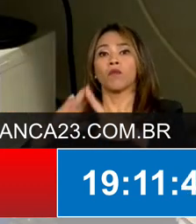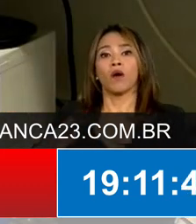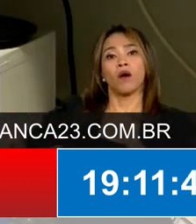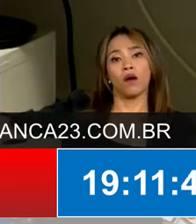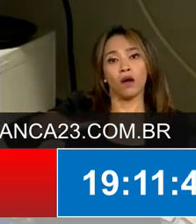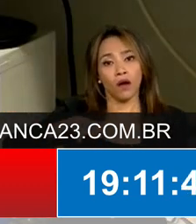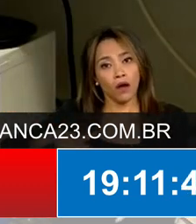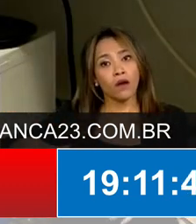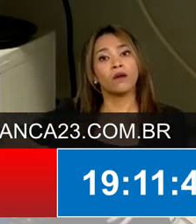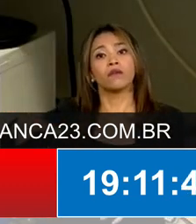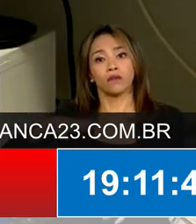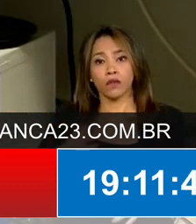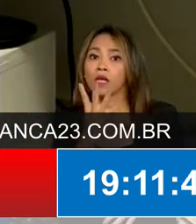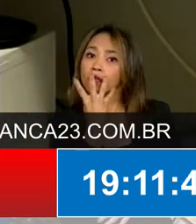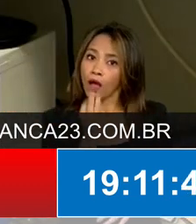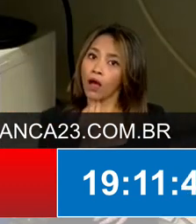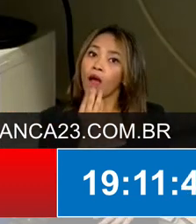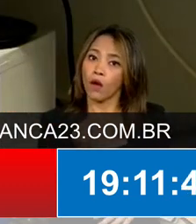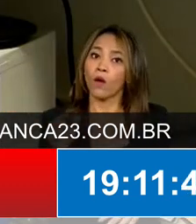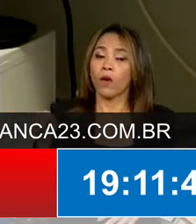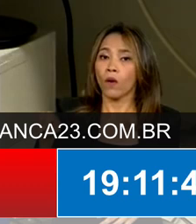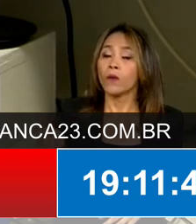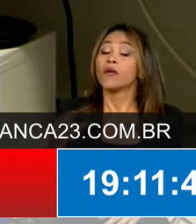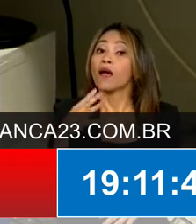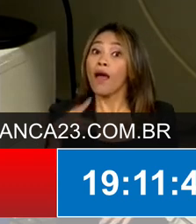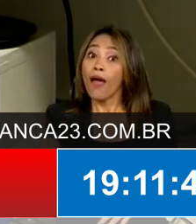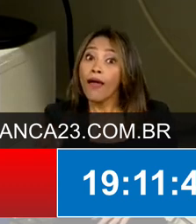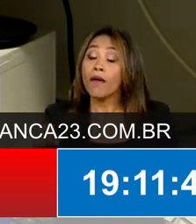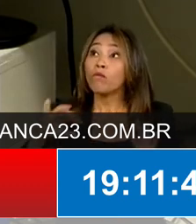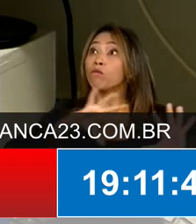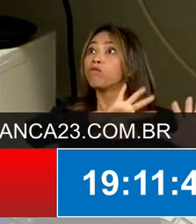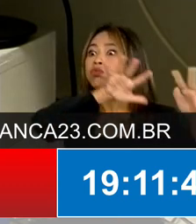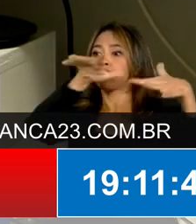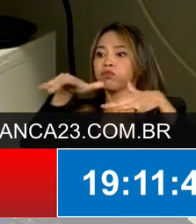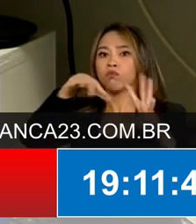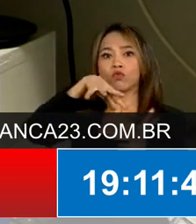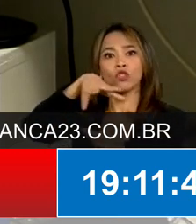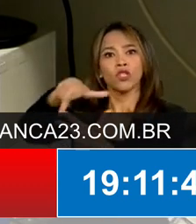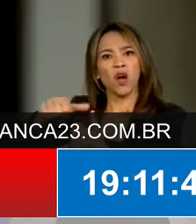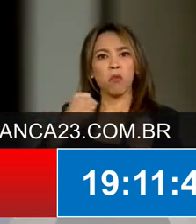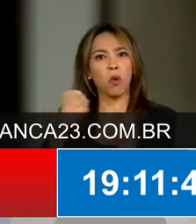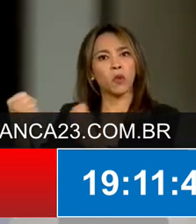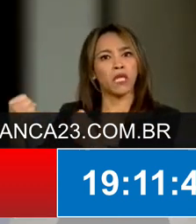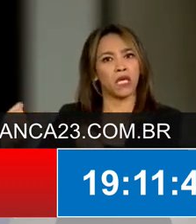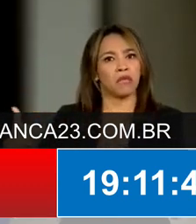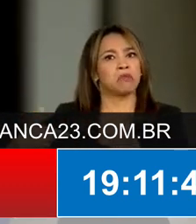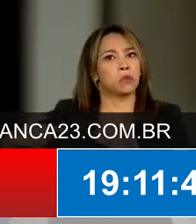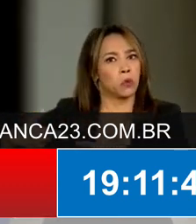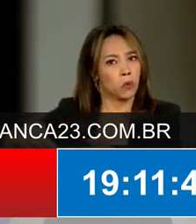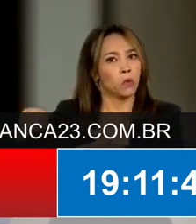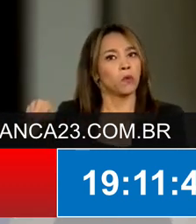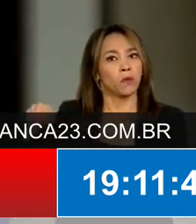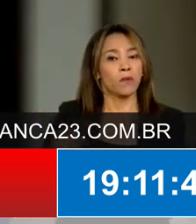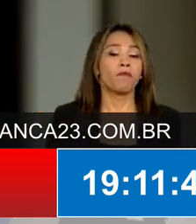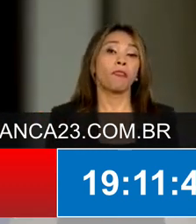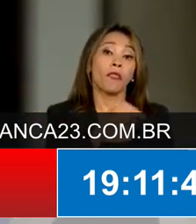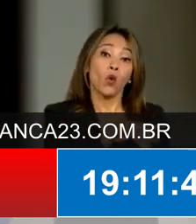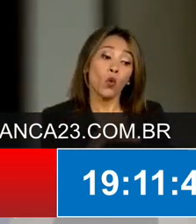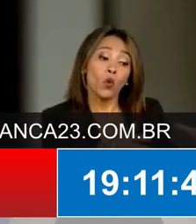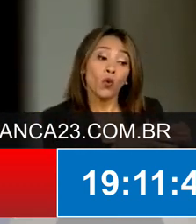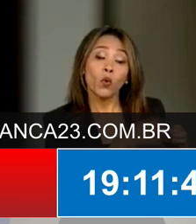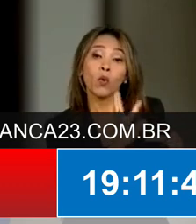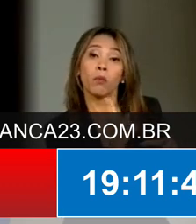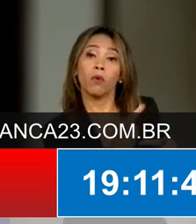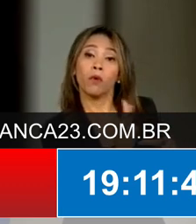todos sabem eh Israel é reconhecido mundialmente pelo seu poder militar o ataque do grupo ramaz na manhã deste